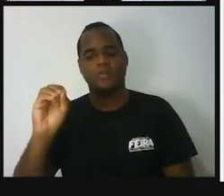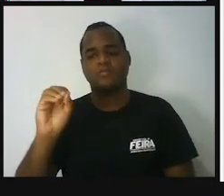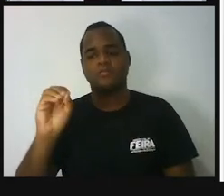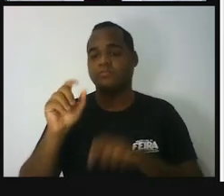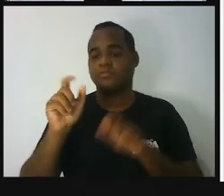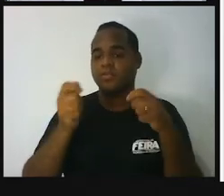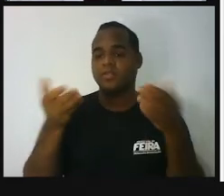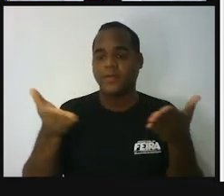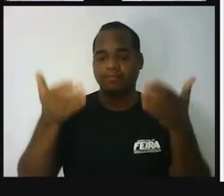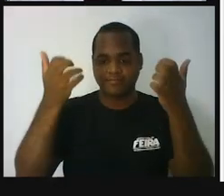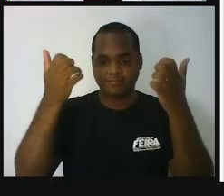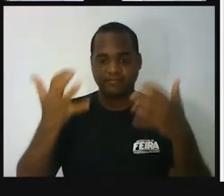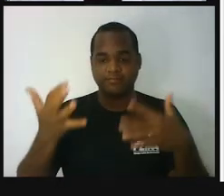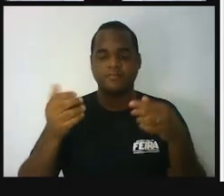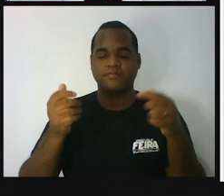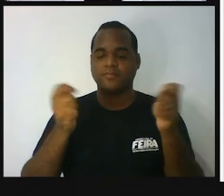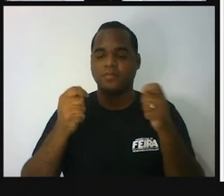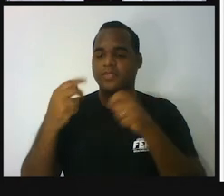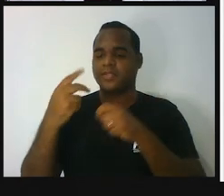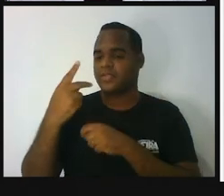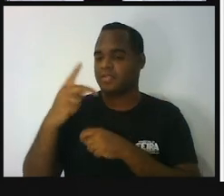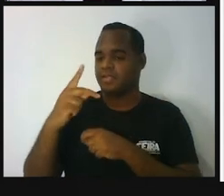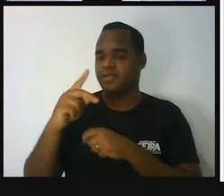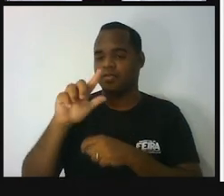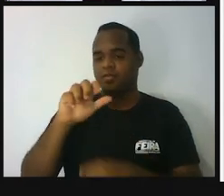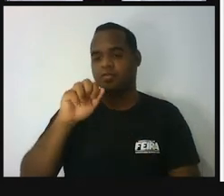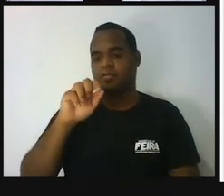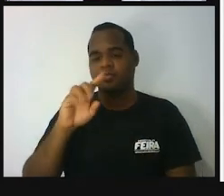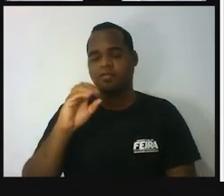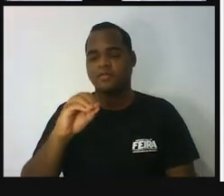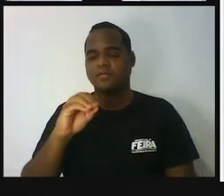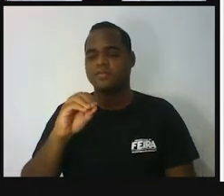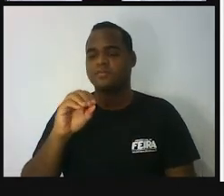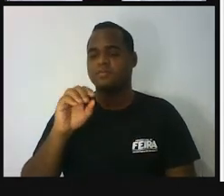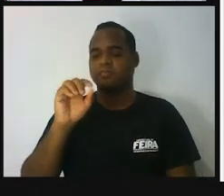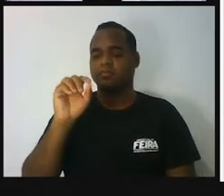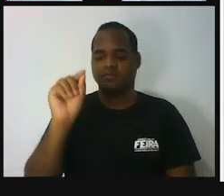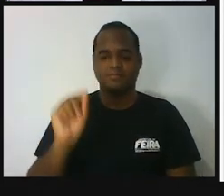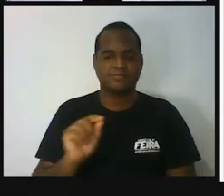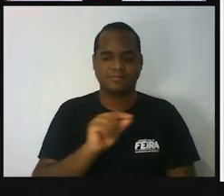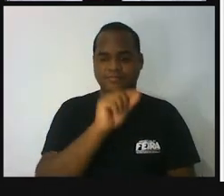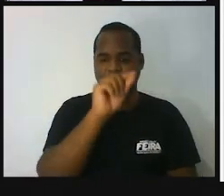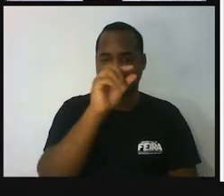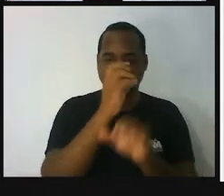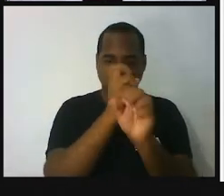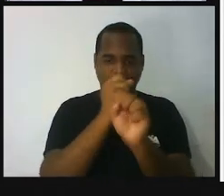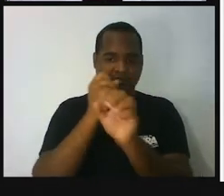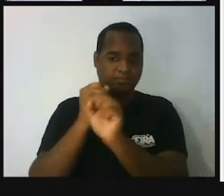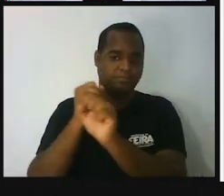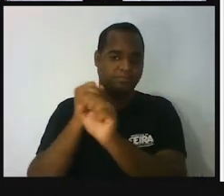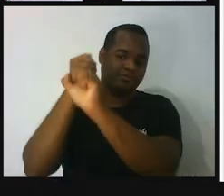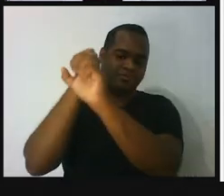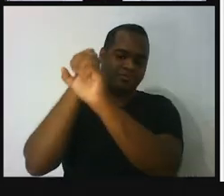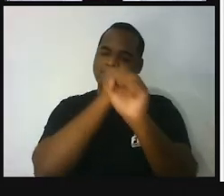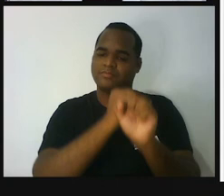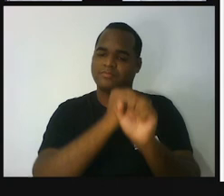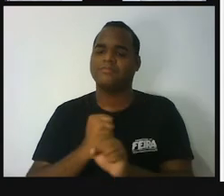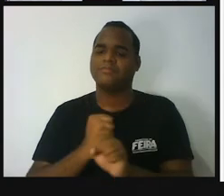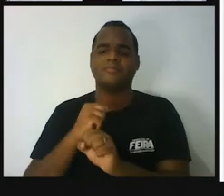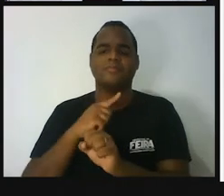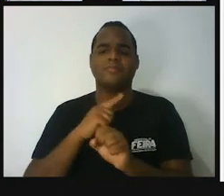E depois eu meço os lados. Belezinha? Então, eu vou começar aqui pelos ângulos. Olha